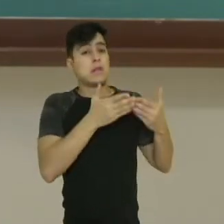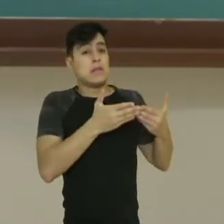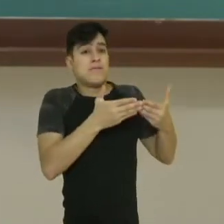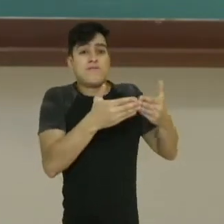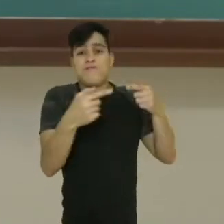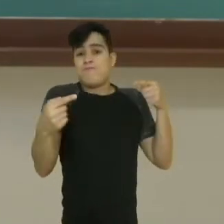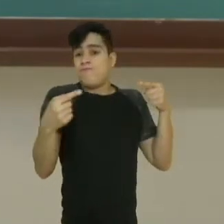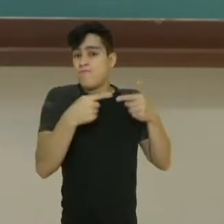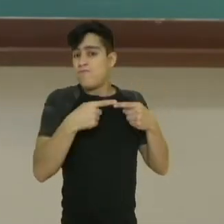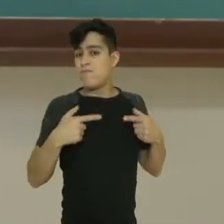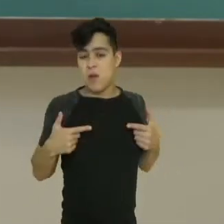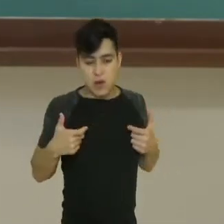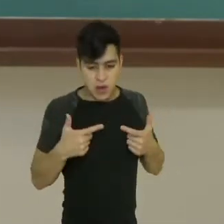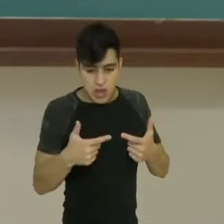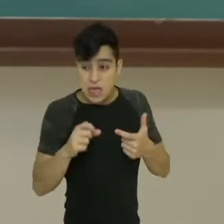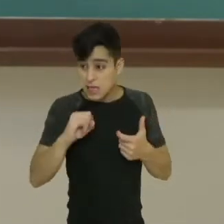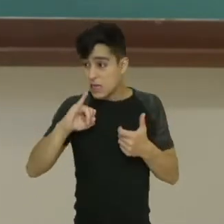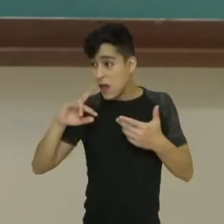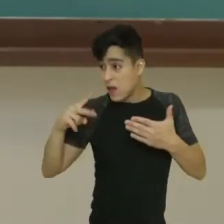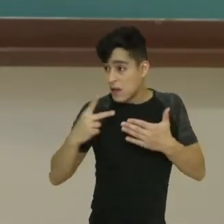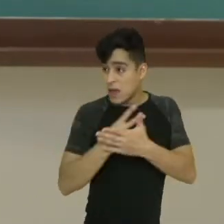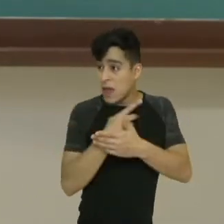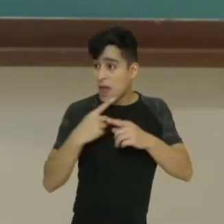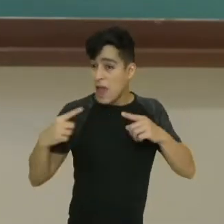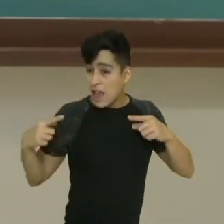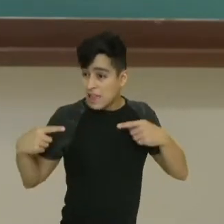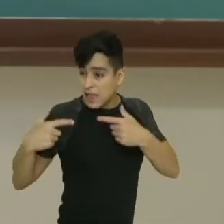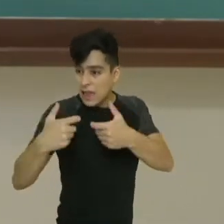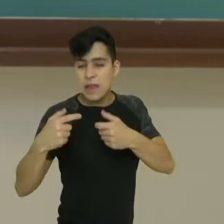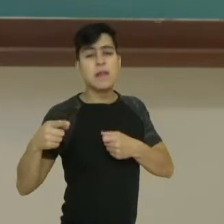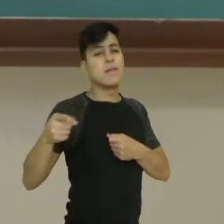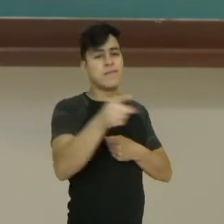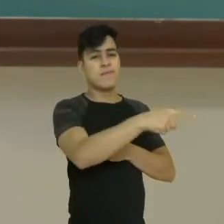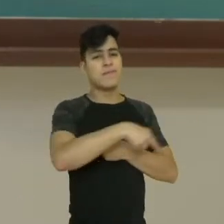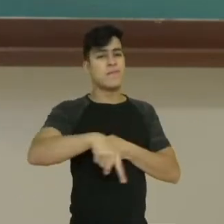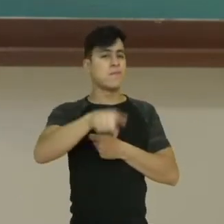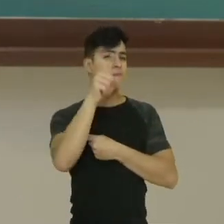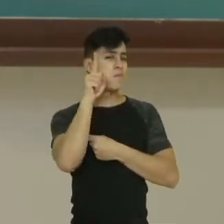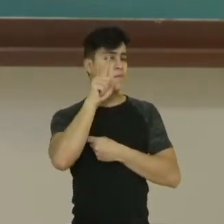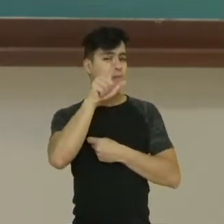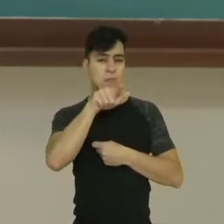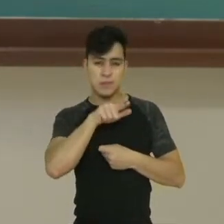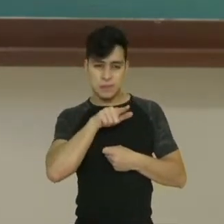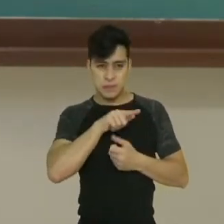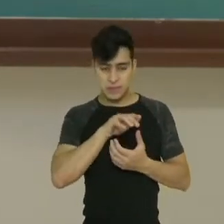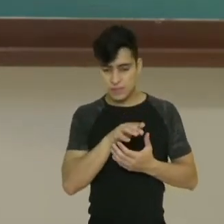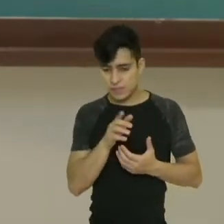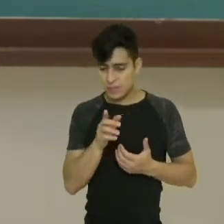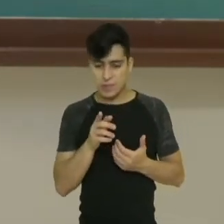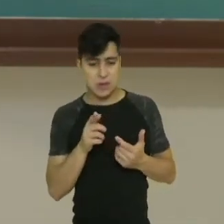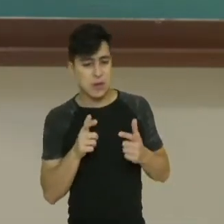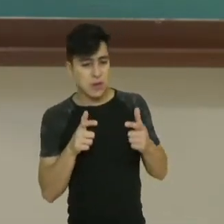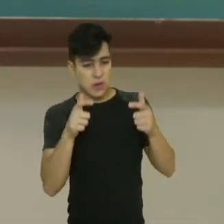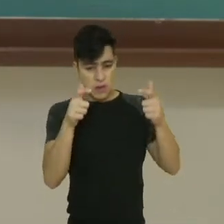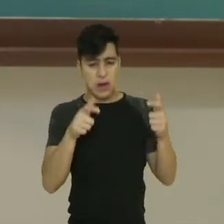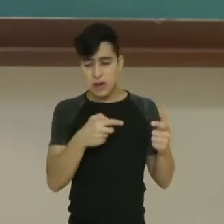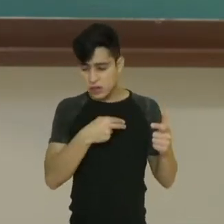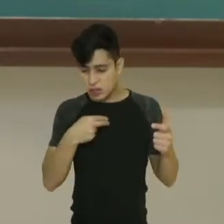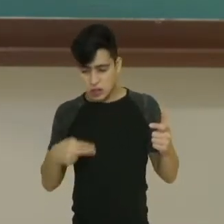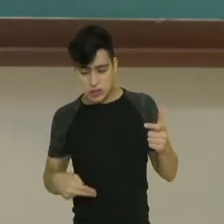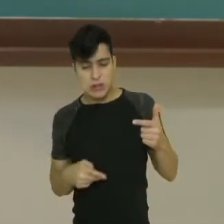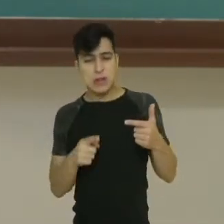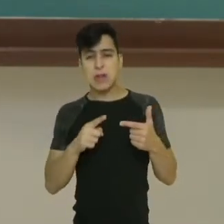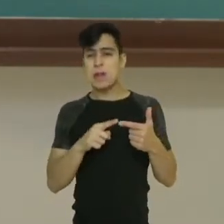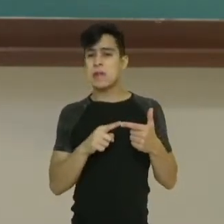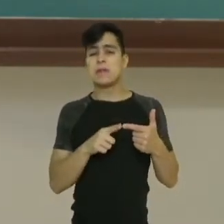guerra no caso de um confronto. Então, os Estados Unidos têm isso aí, por exemplo, no Golfo Pérsico, tem na região da China,